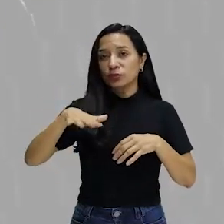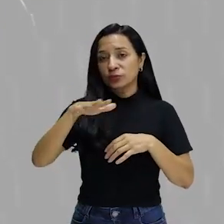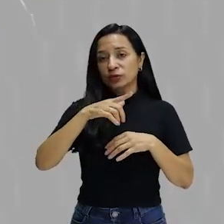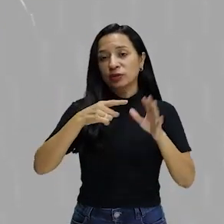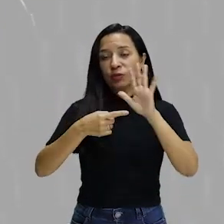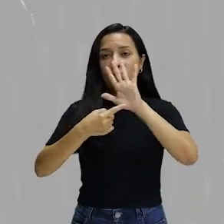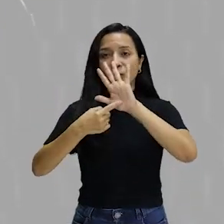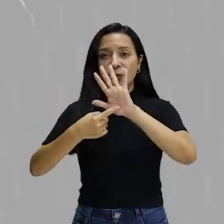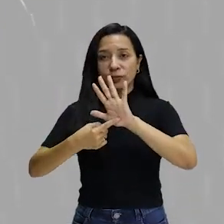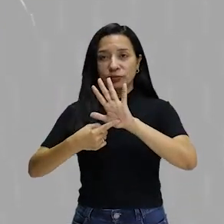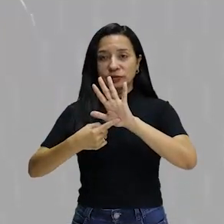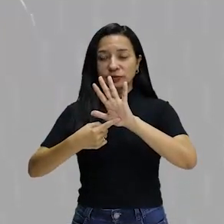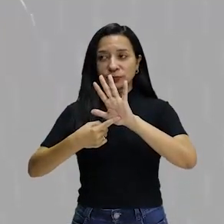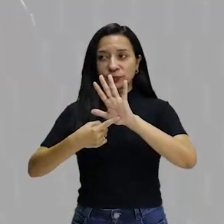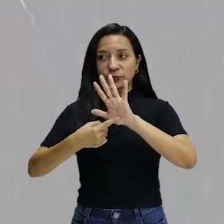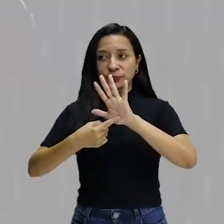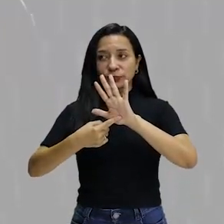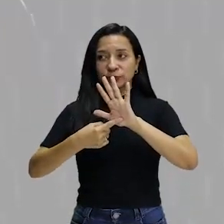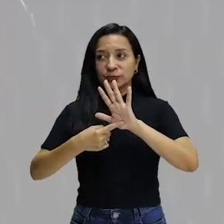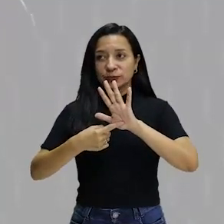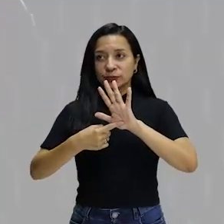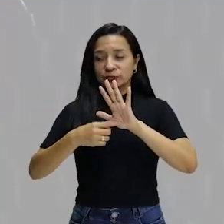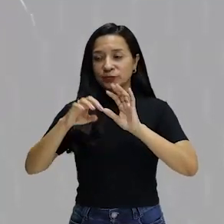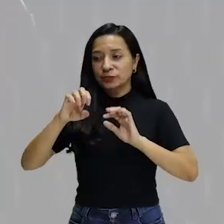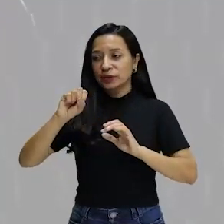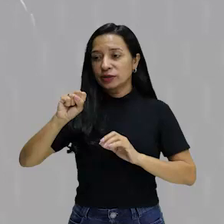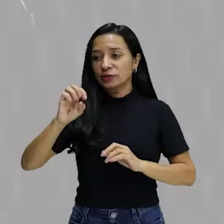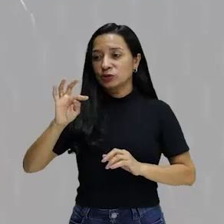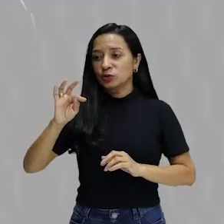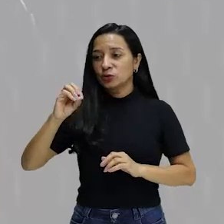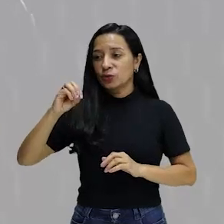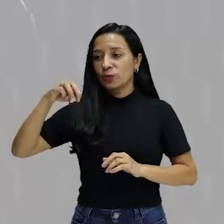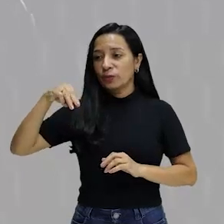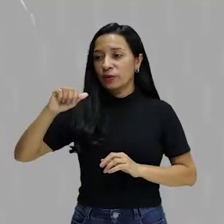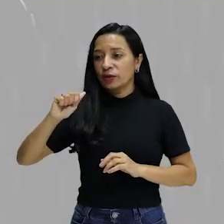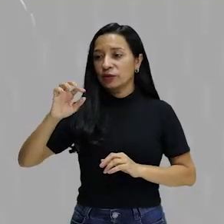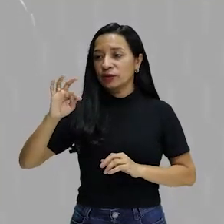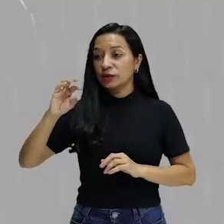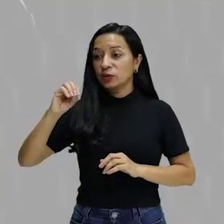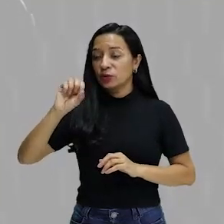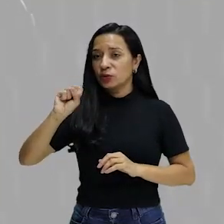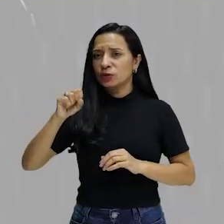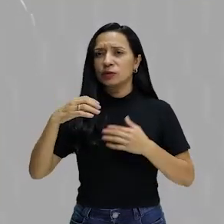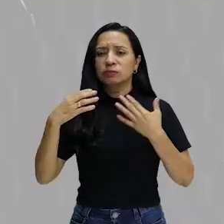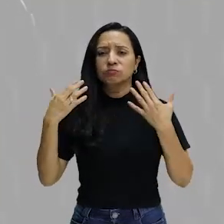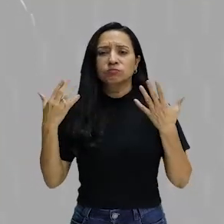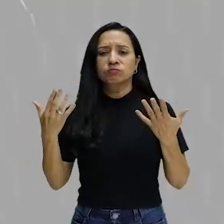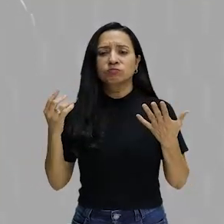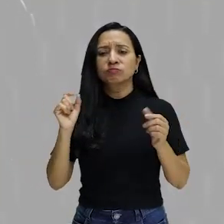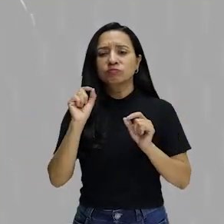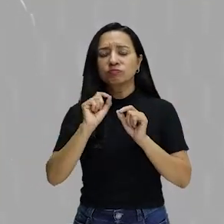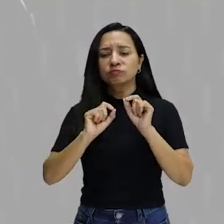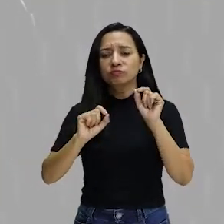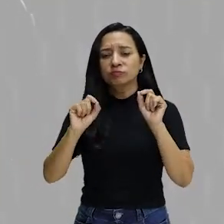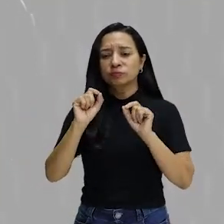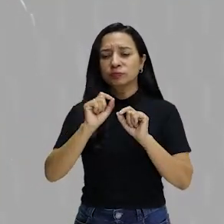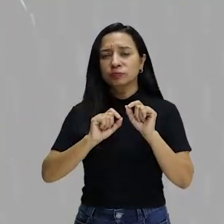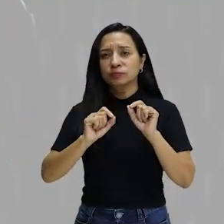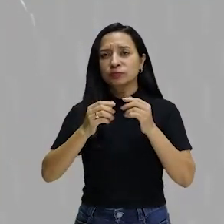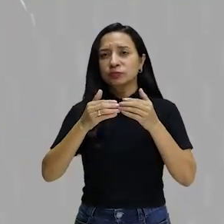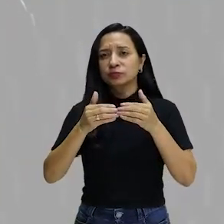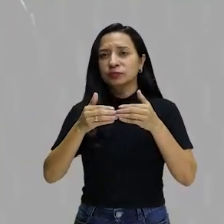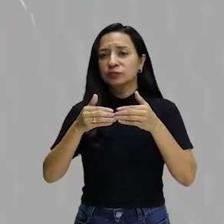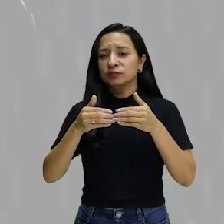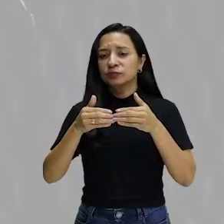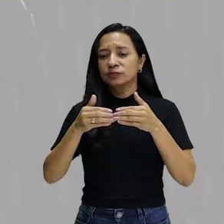está mostrando aqui os estômatos, então ele está querendo dizer, será que esses estômatos, a